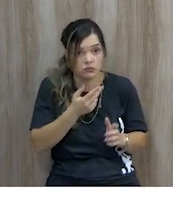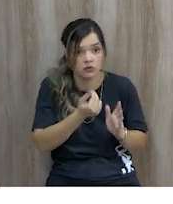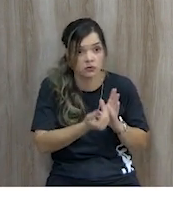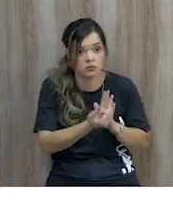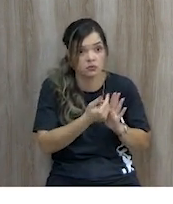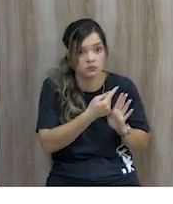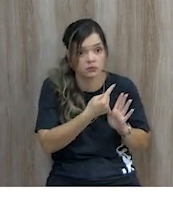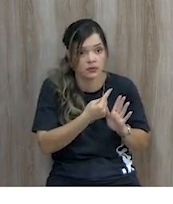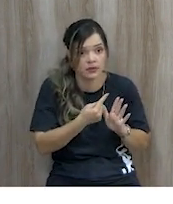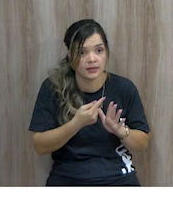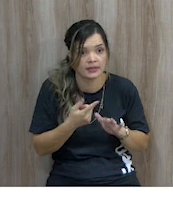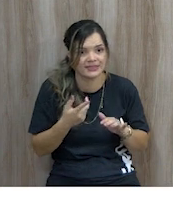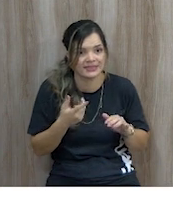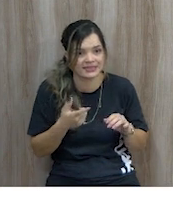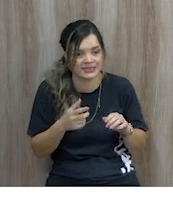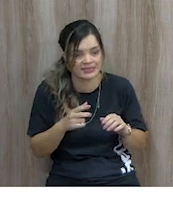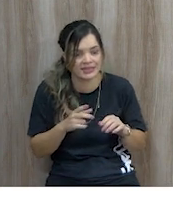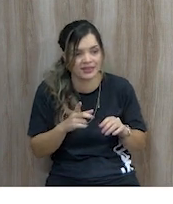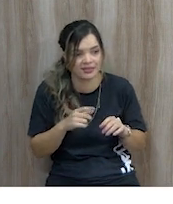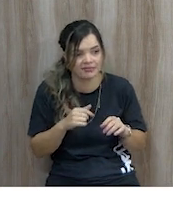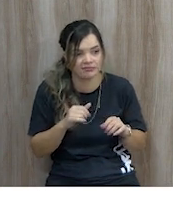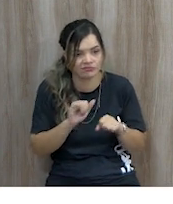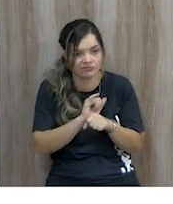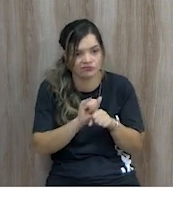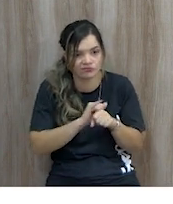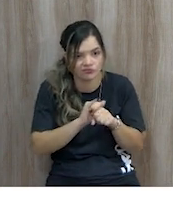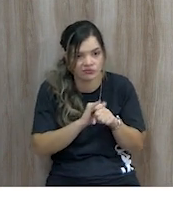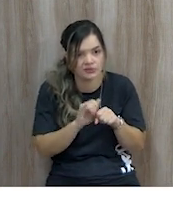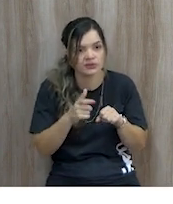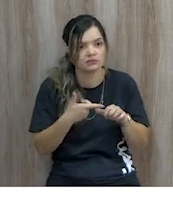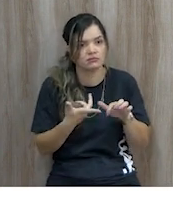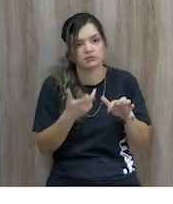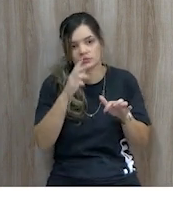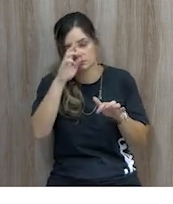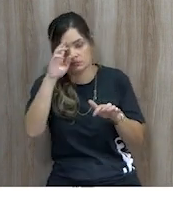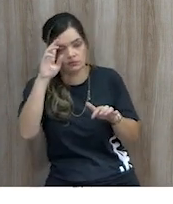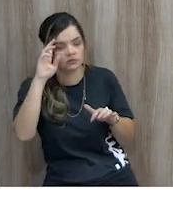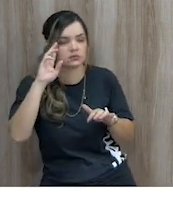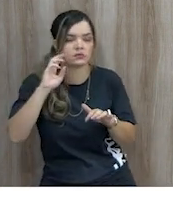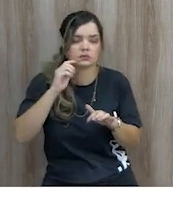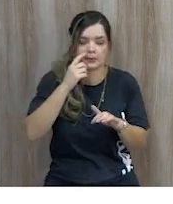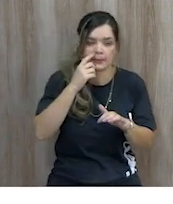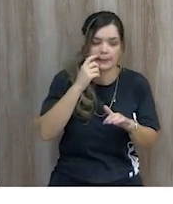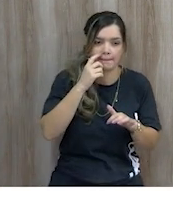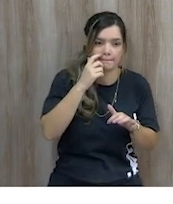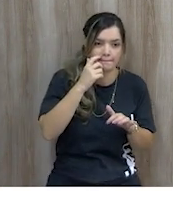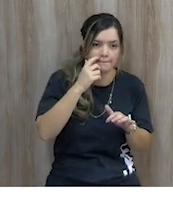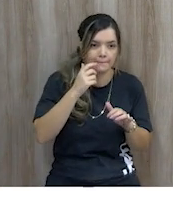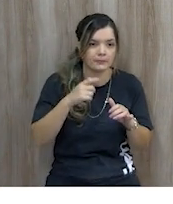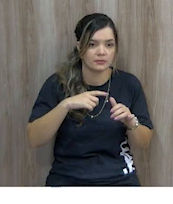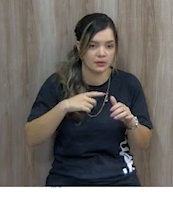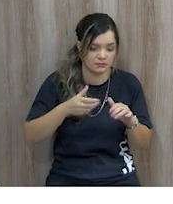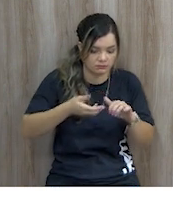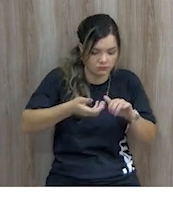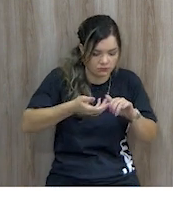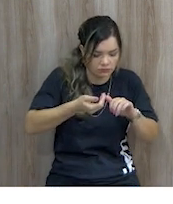rebater. Aqui é a técnica para linear de remoção de tecido